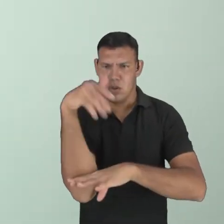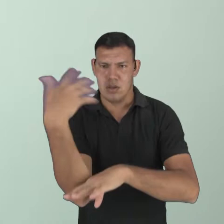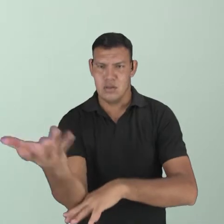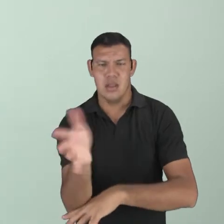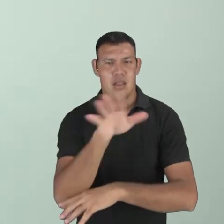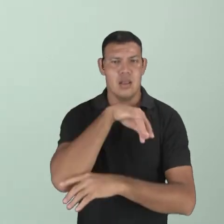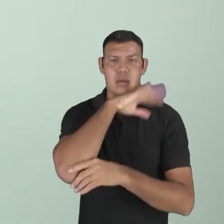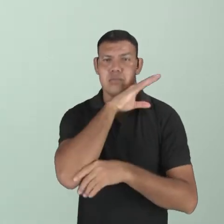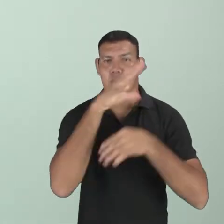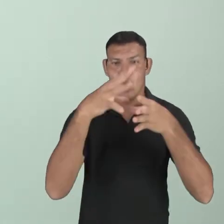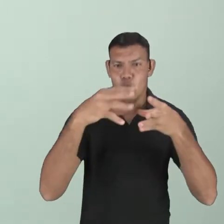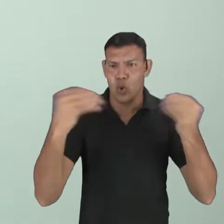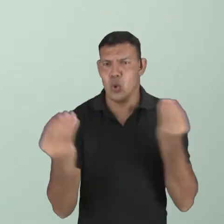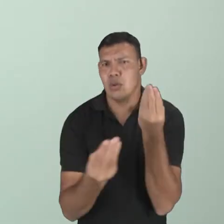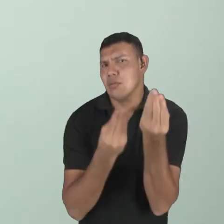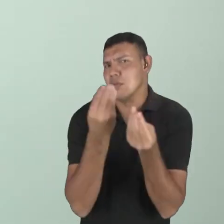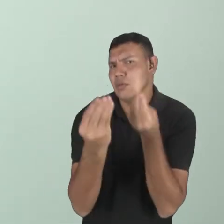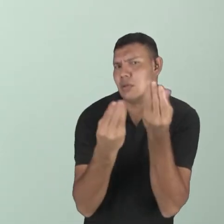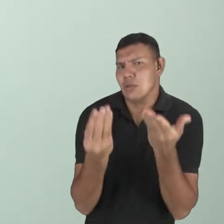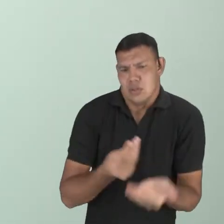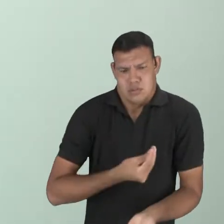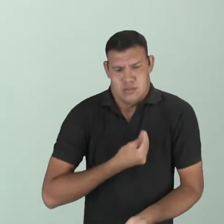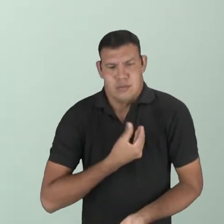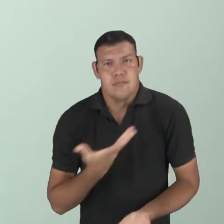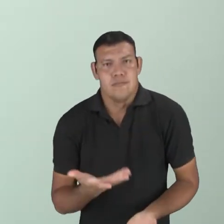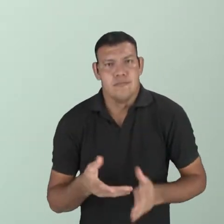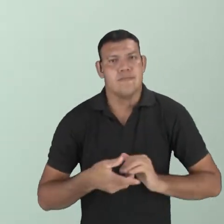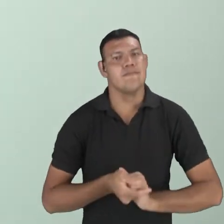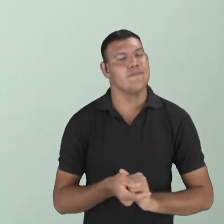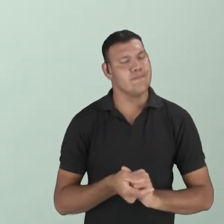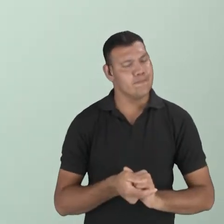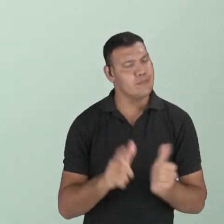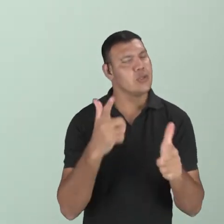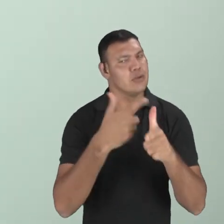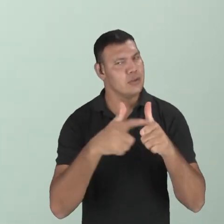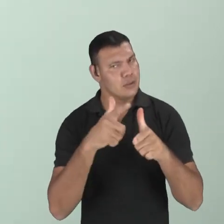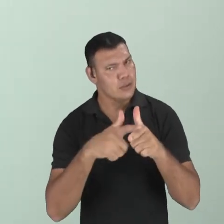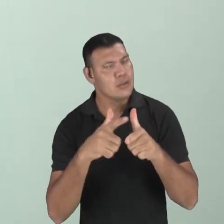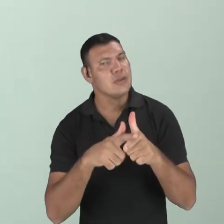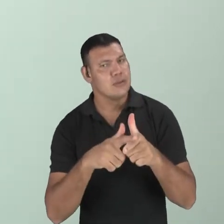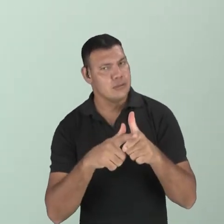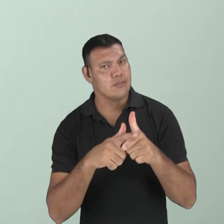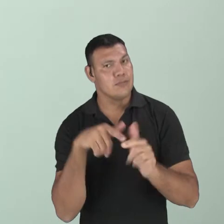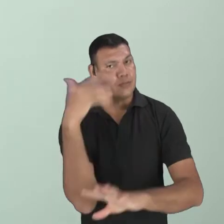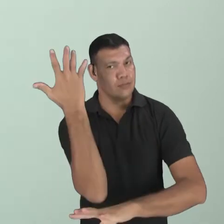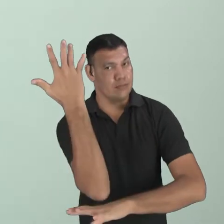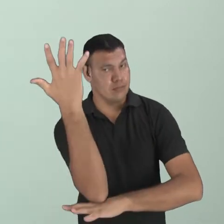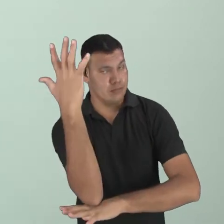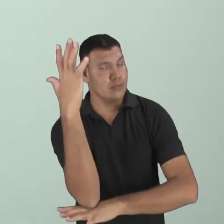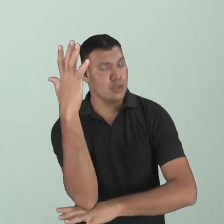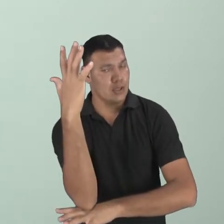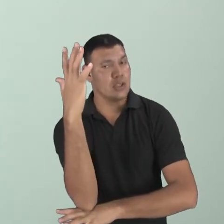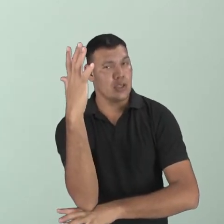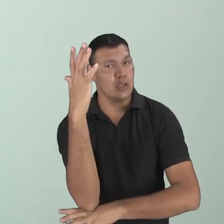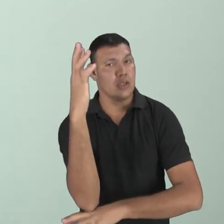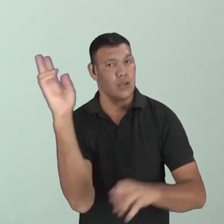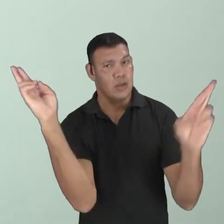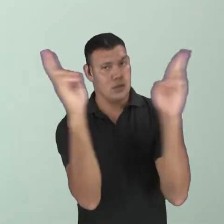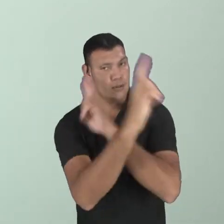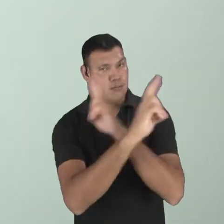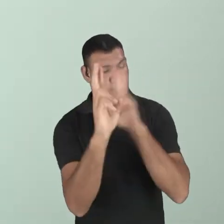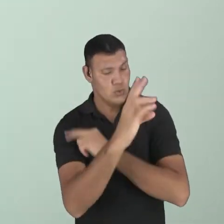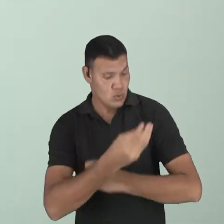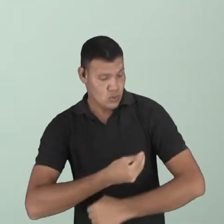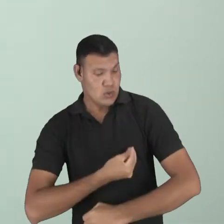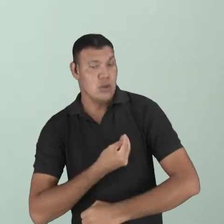população indígena vai sobreviver? Então, essa questão ambiental, ela está ligada diretamente a vidas. Nós estamos falando não só